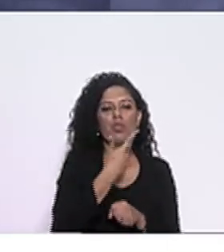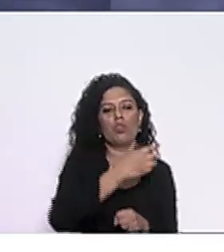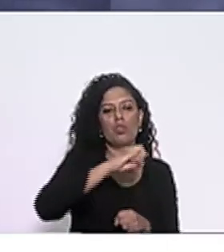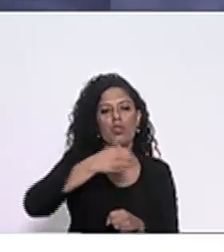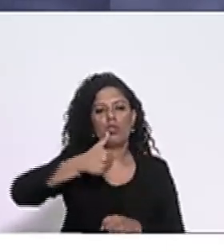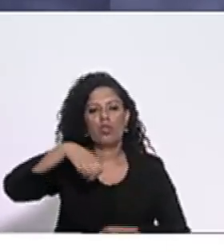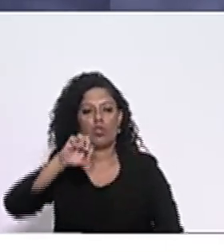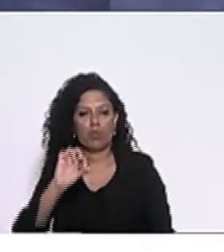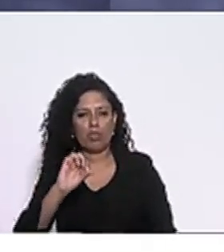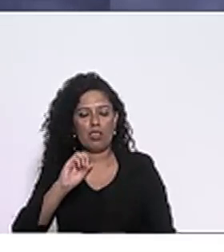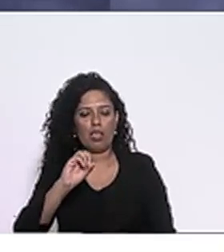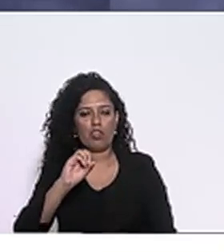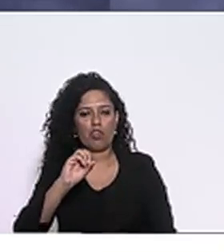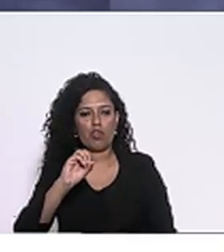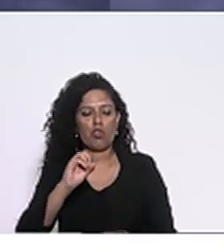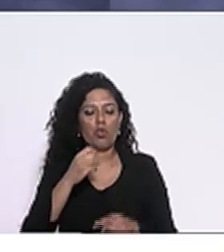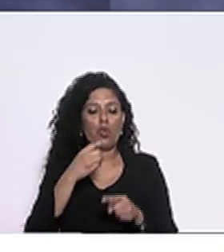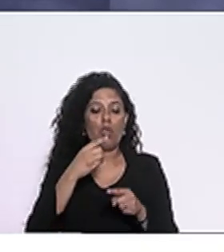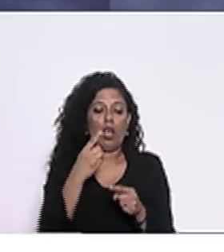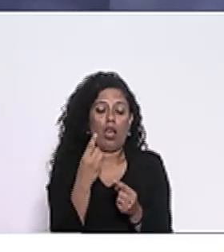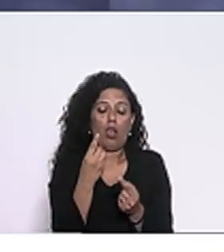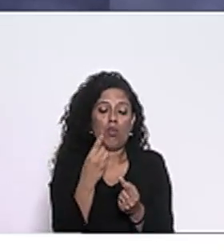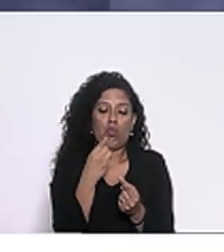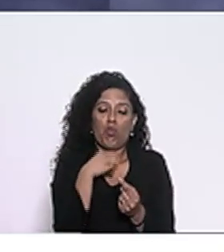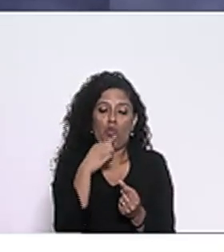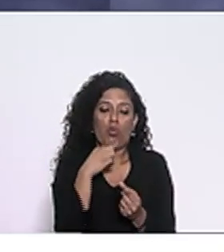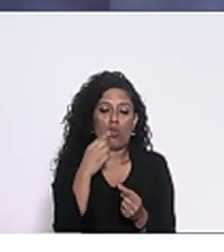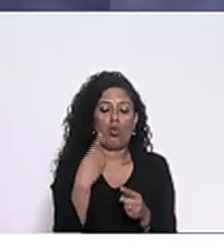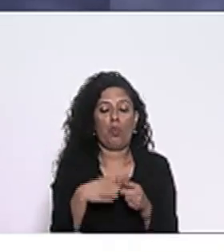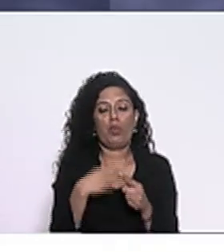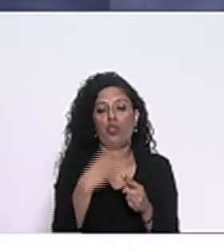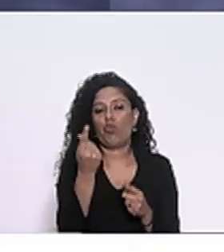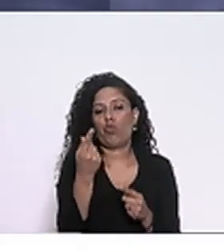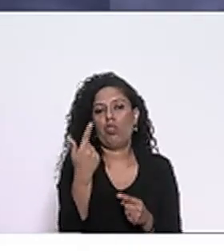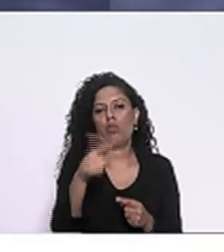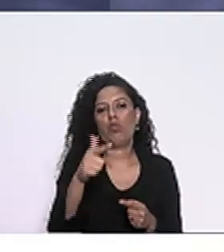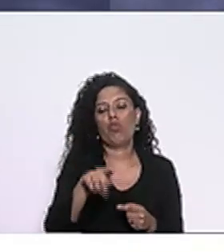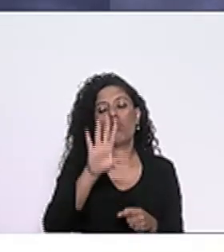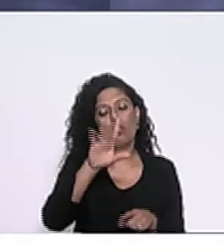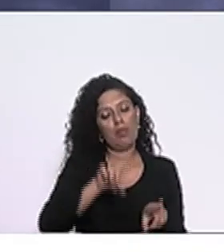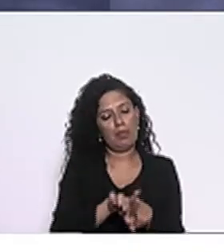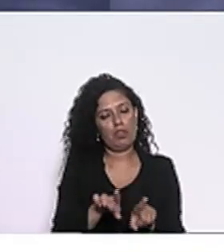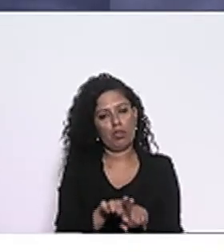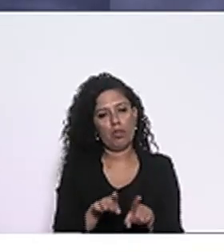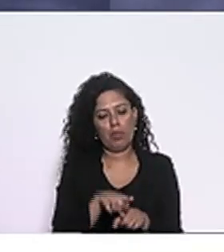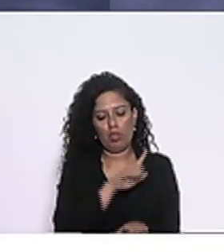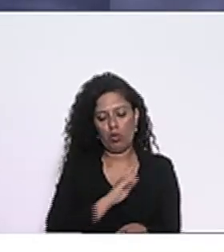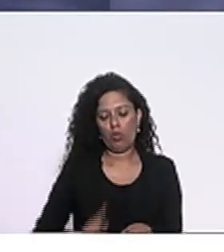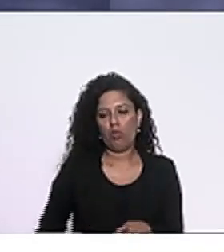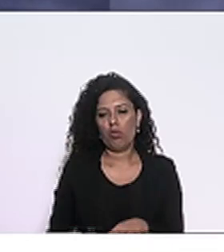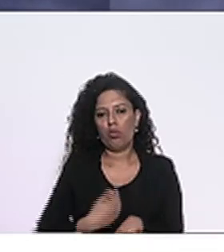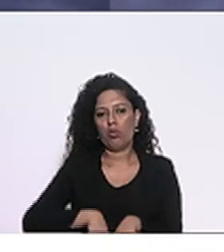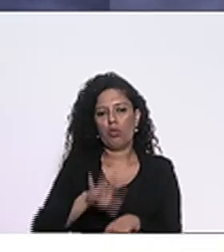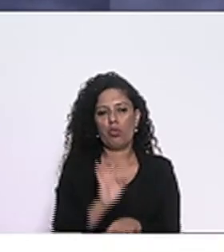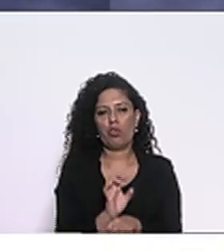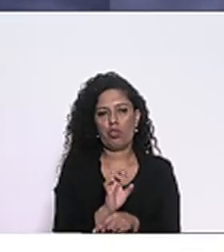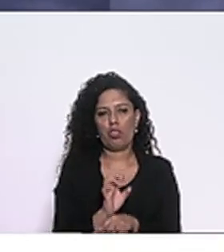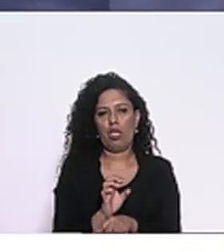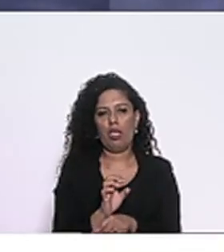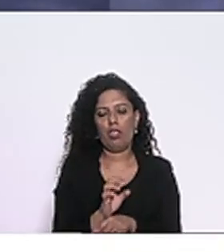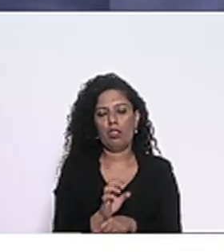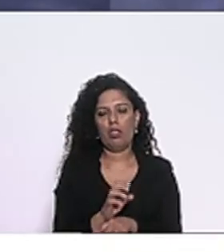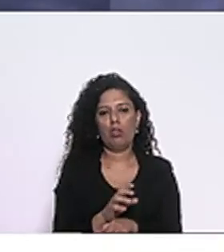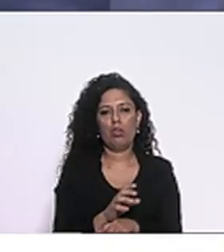se não me falha a memória, por falta de orçamento. No entanto, na mesma época, o governo do Estado adquire o SIG-RH,